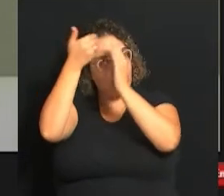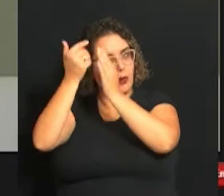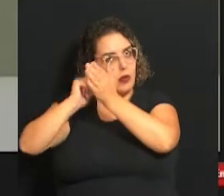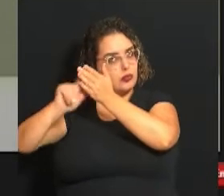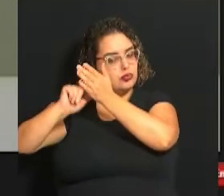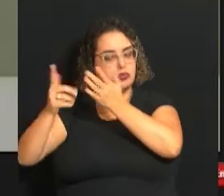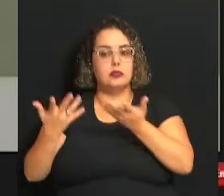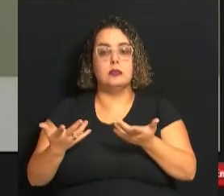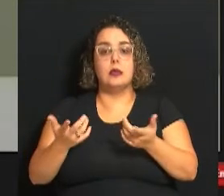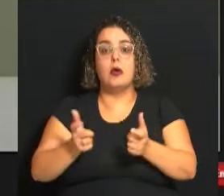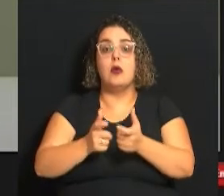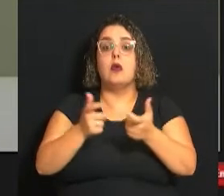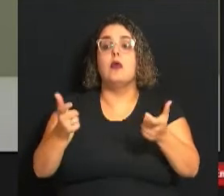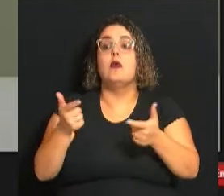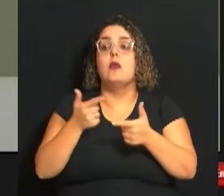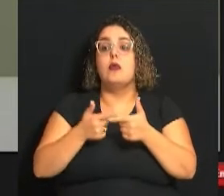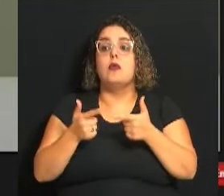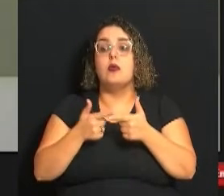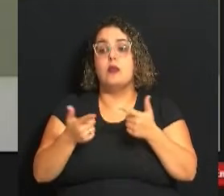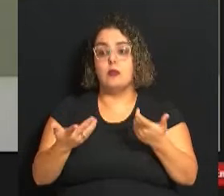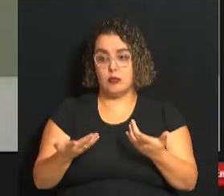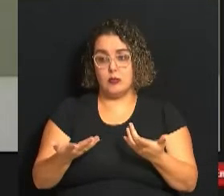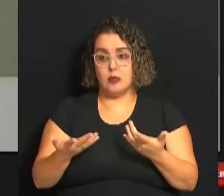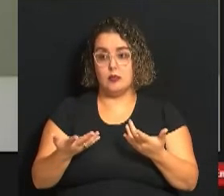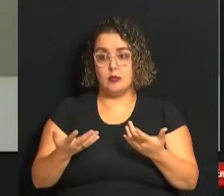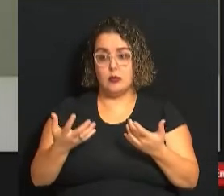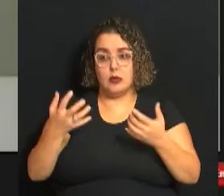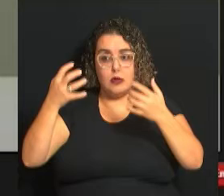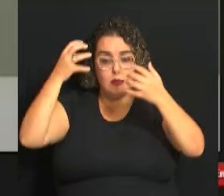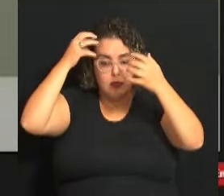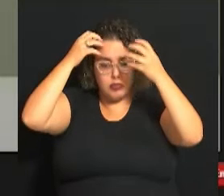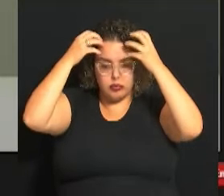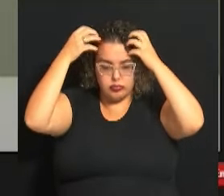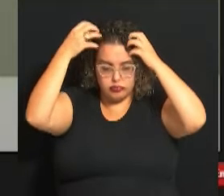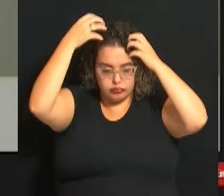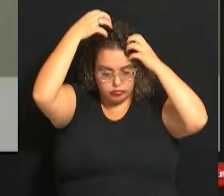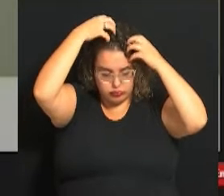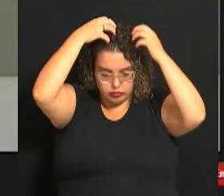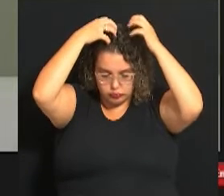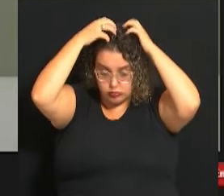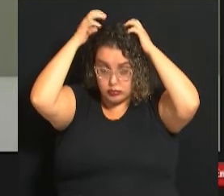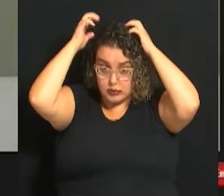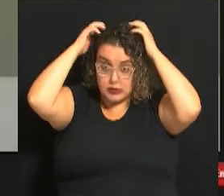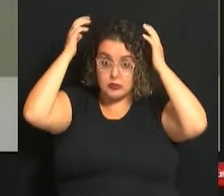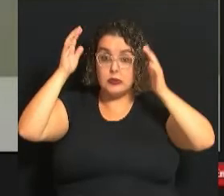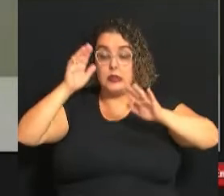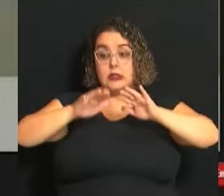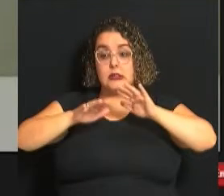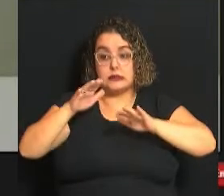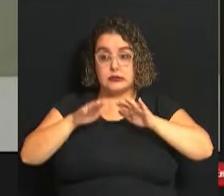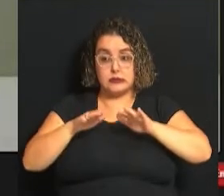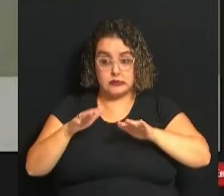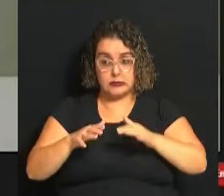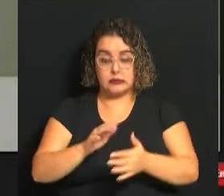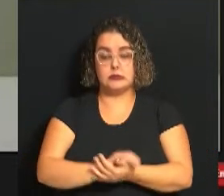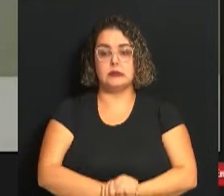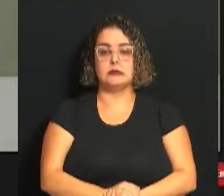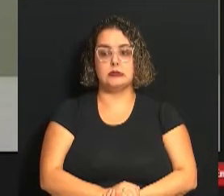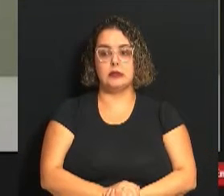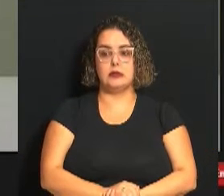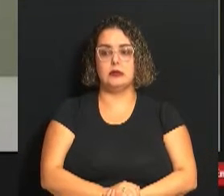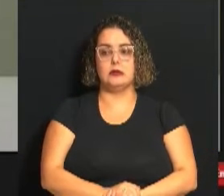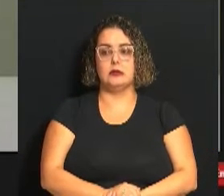problema é como as regiões cerebrais, elas estão